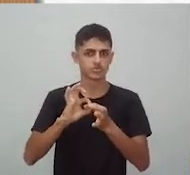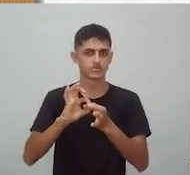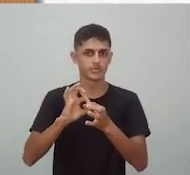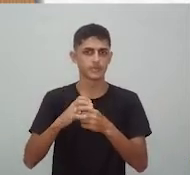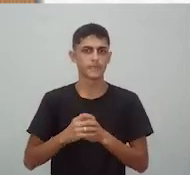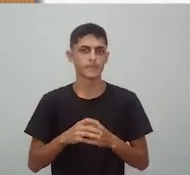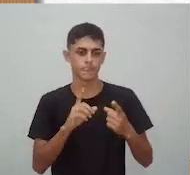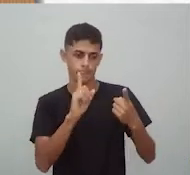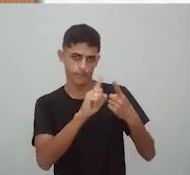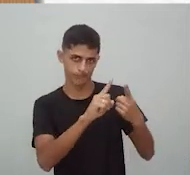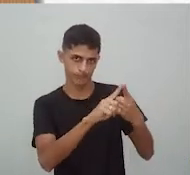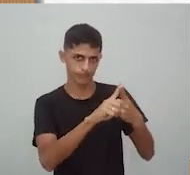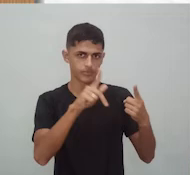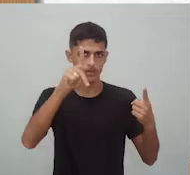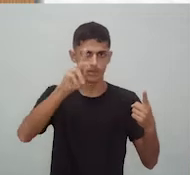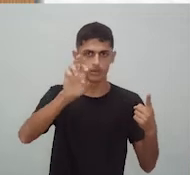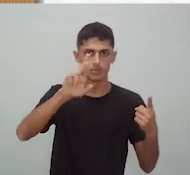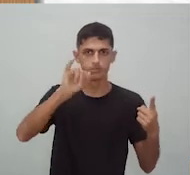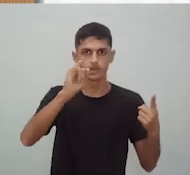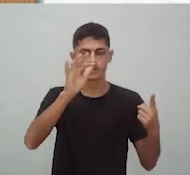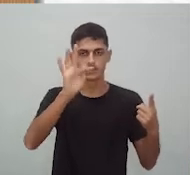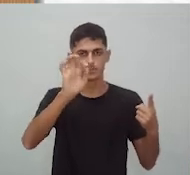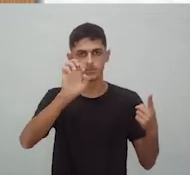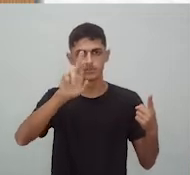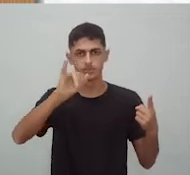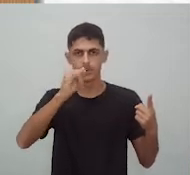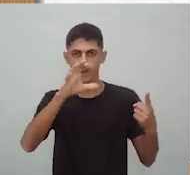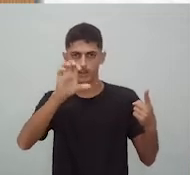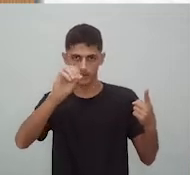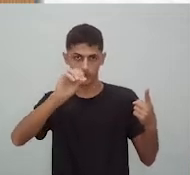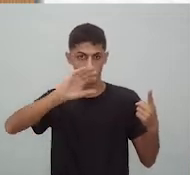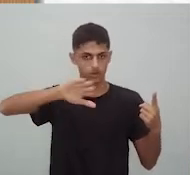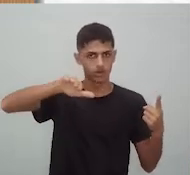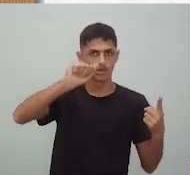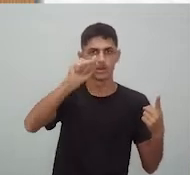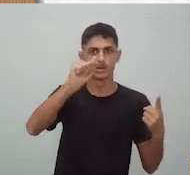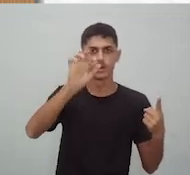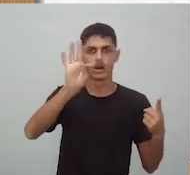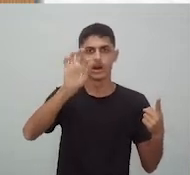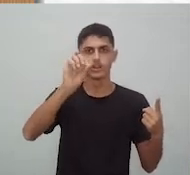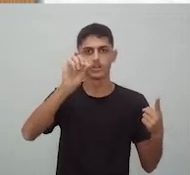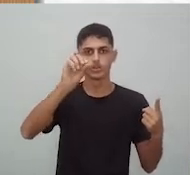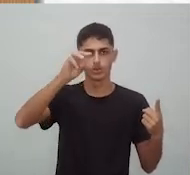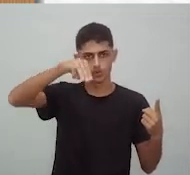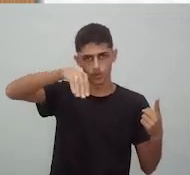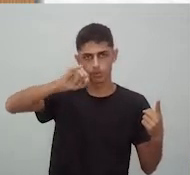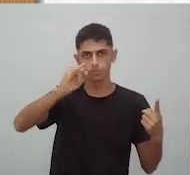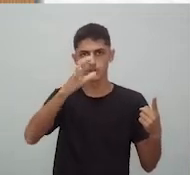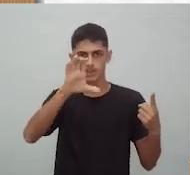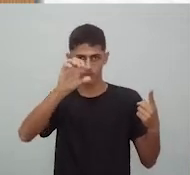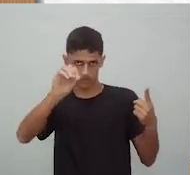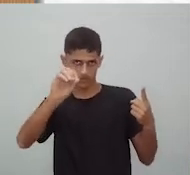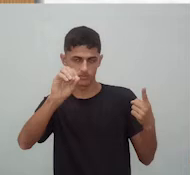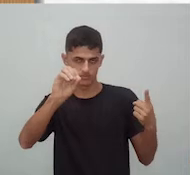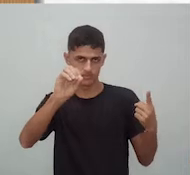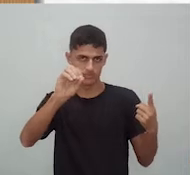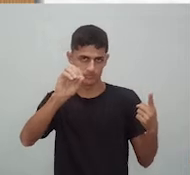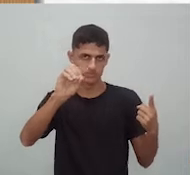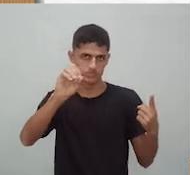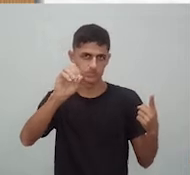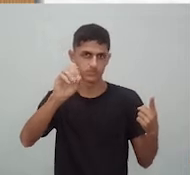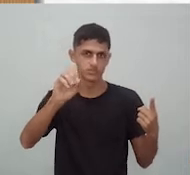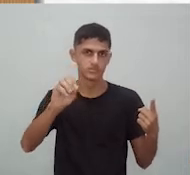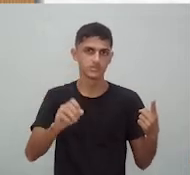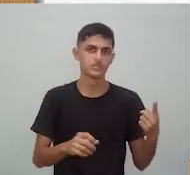nervoso periférico, que é o sistema nervoso periférico autônomo, que ele também é dividido em dois, que é o sistema nervoso